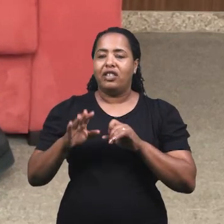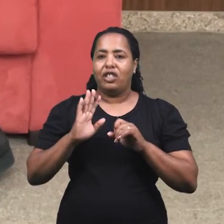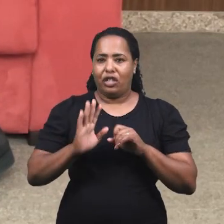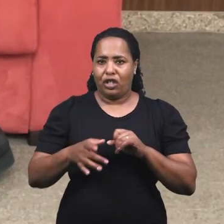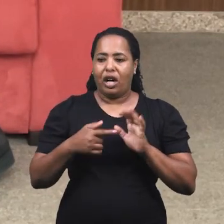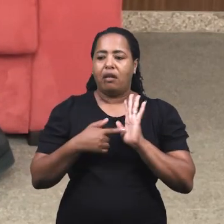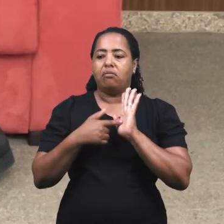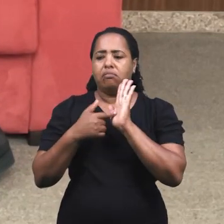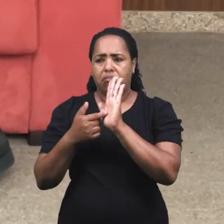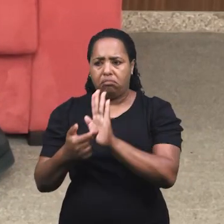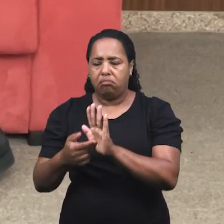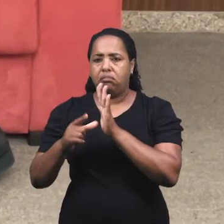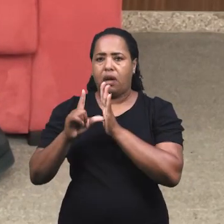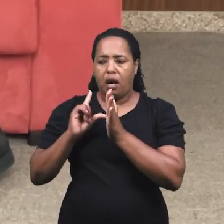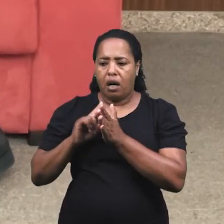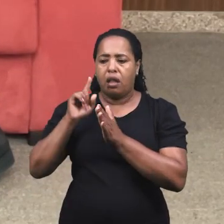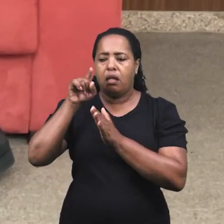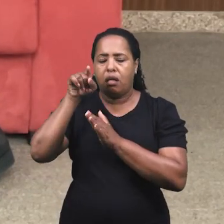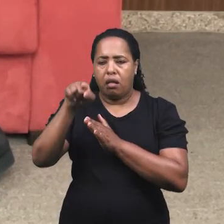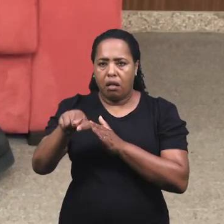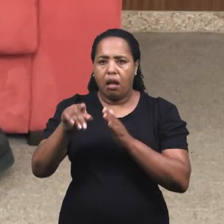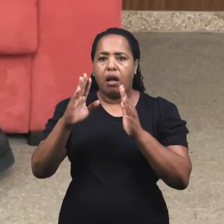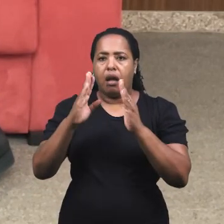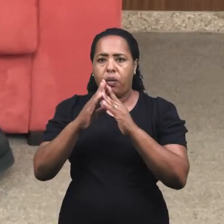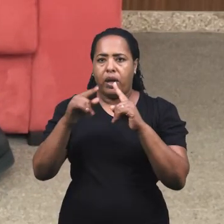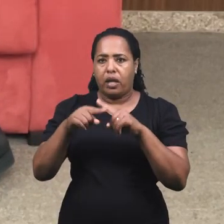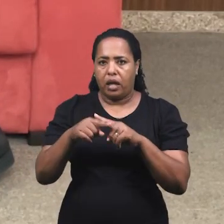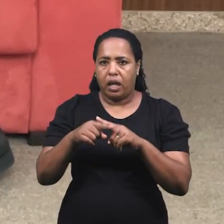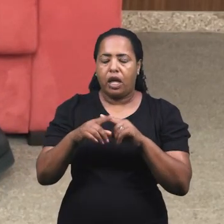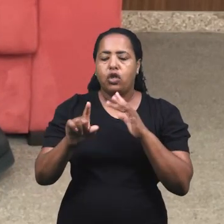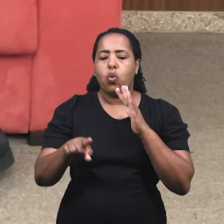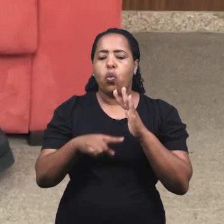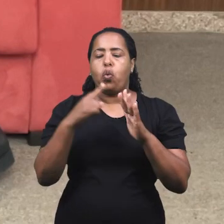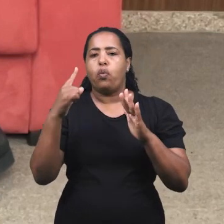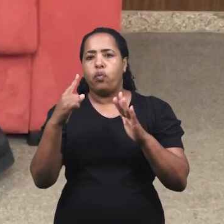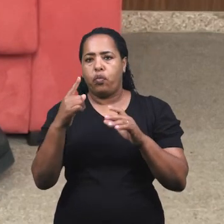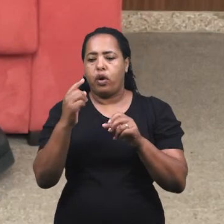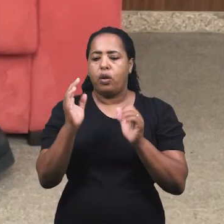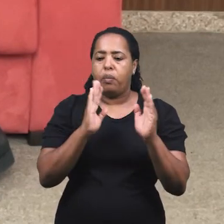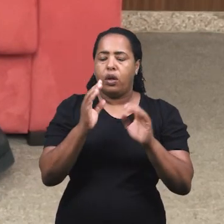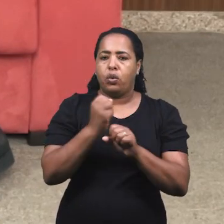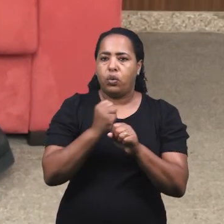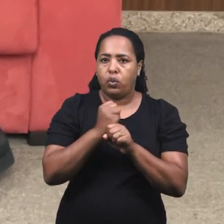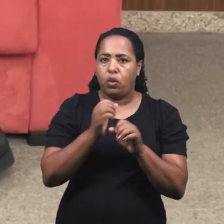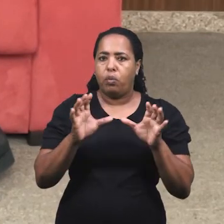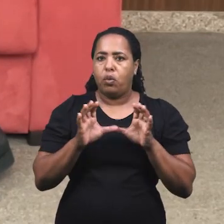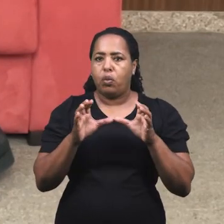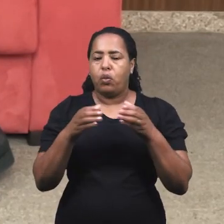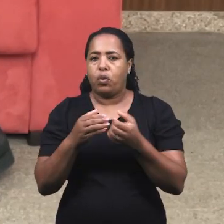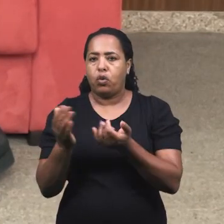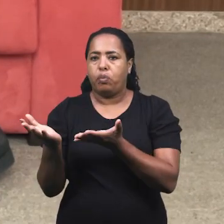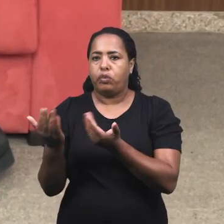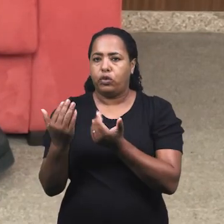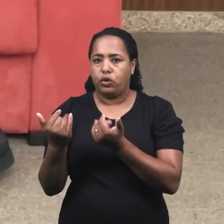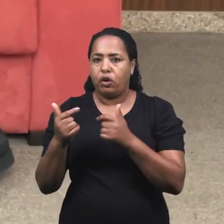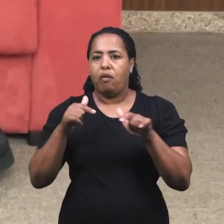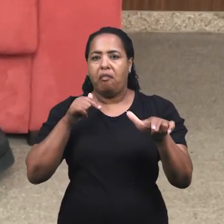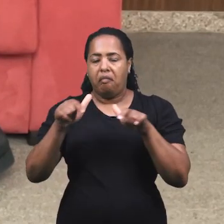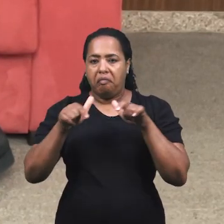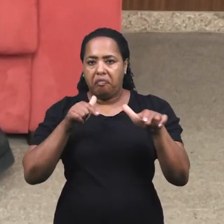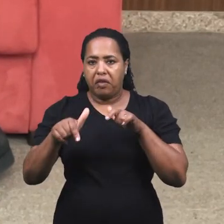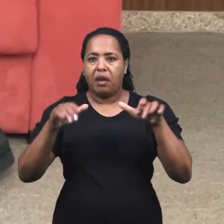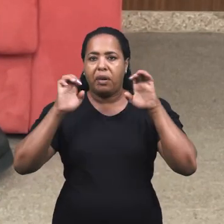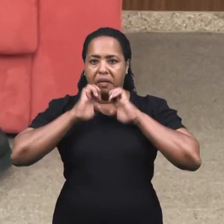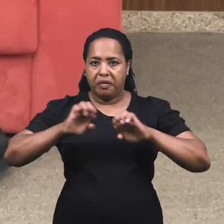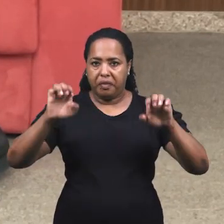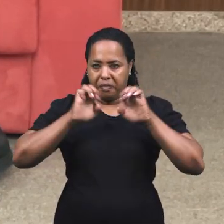no projeto da Rocinha, onde, conforme falamos, já temos ali uma igreja e em algumas vezes do ano, vem um grupo de jovens que formam uma